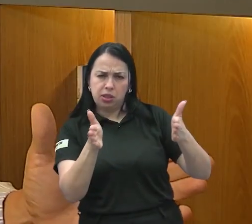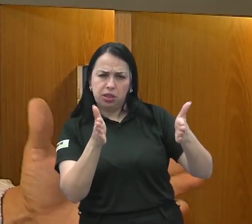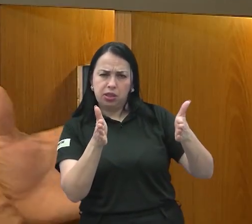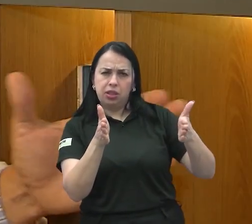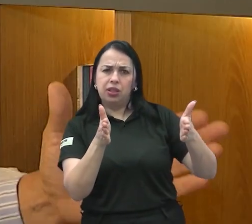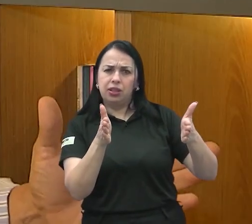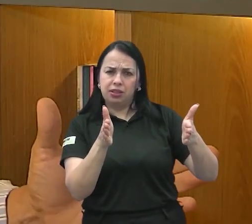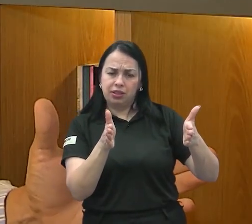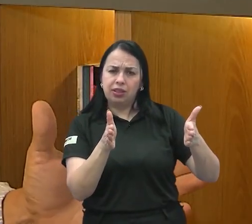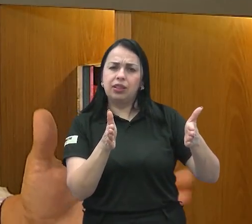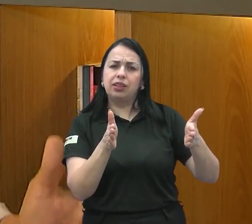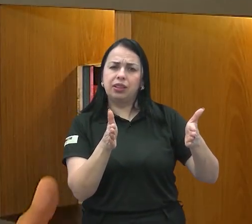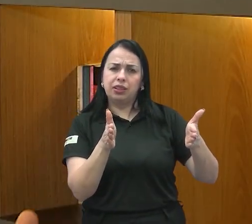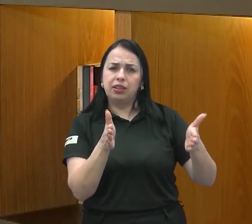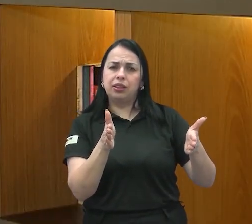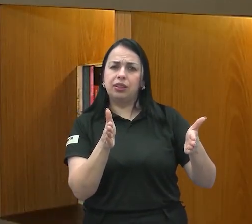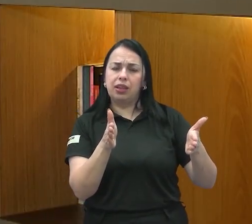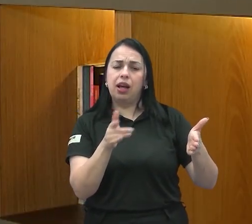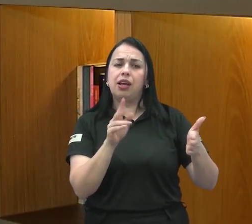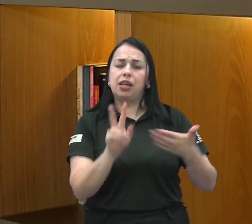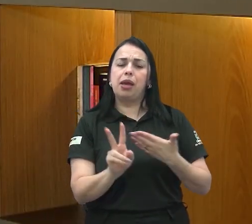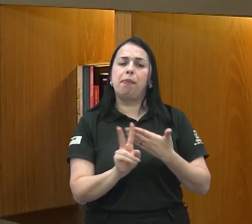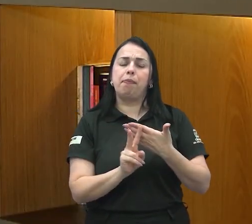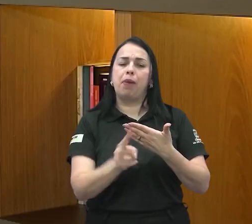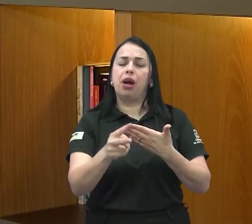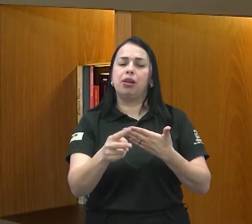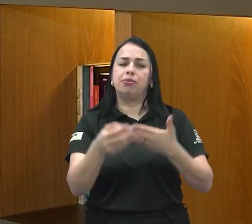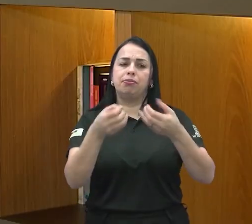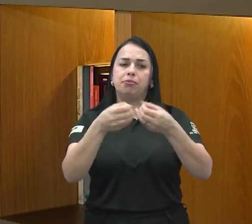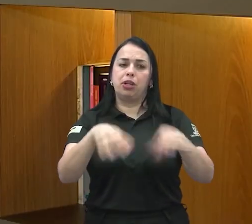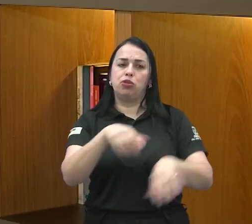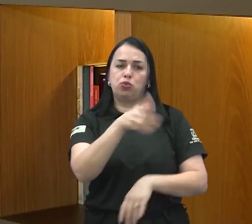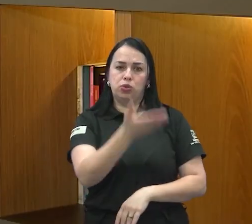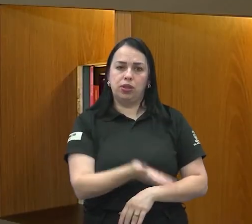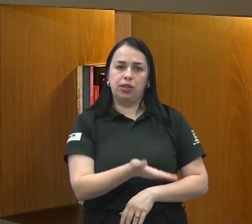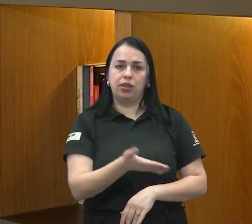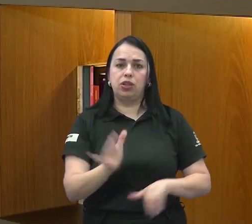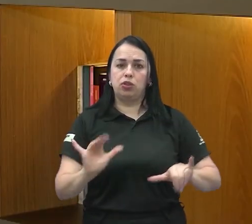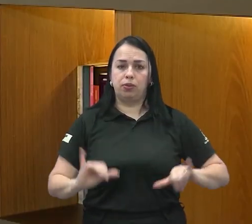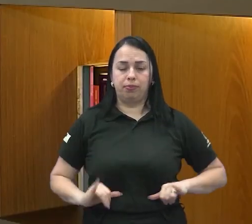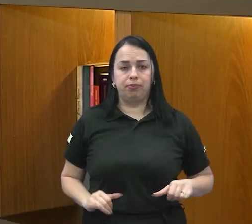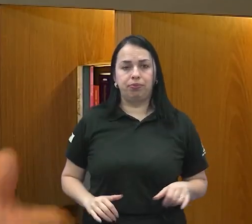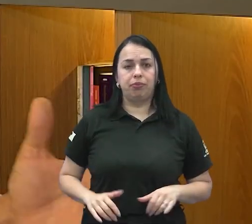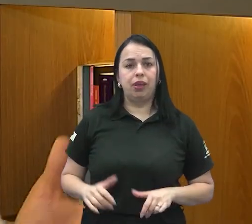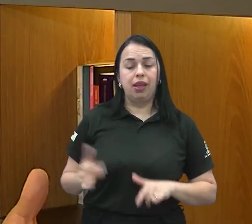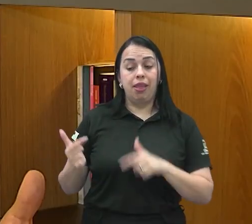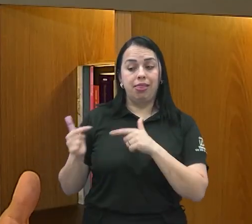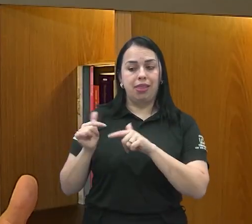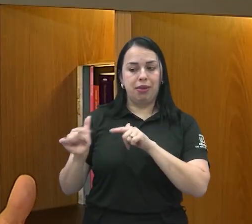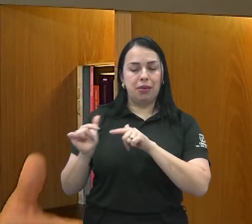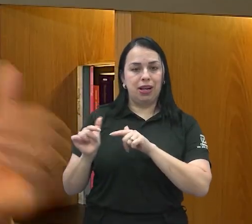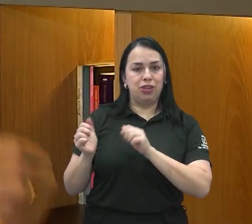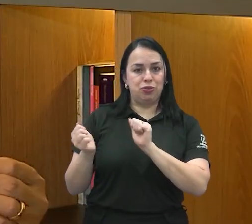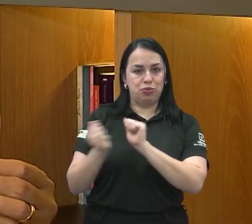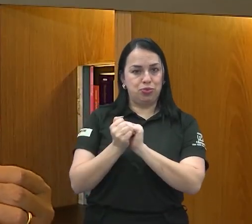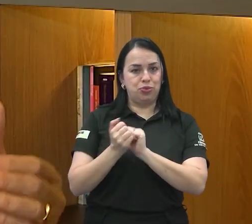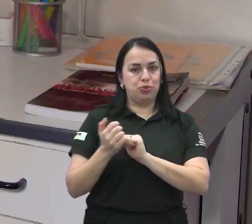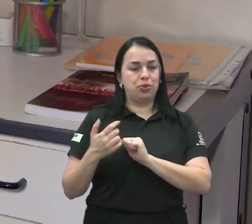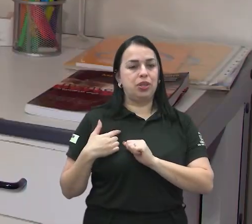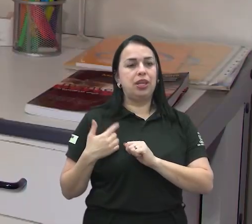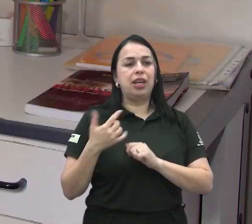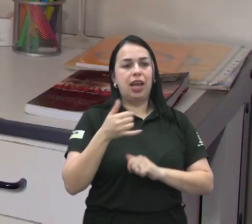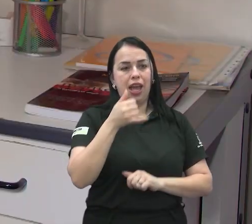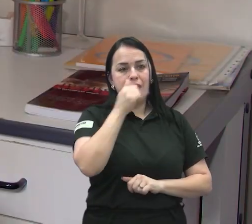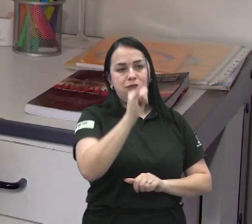dias seguidos, né, 2 semanas seguidas, a maior parte do tempo, e levando a um prejuízo funcional para a pessoa, com sofrimento.